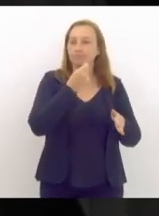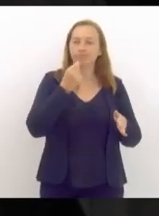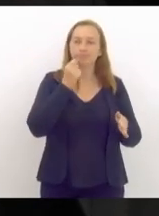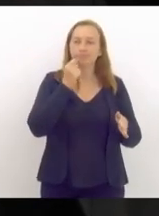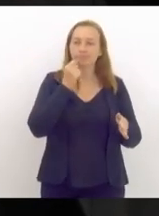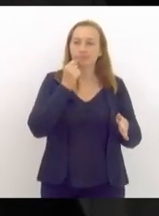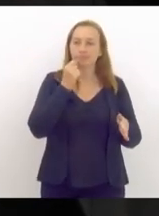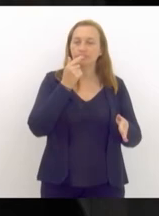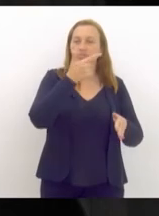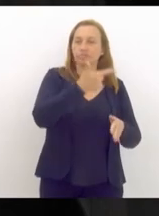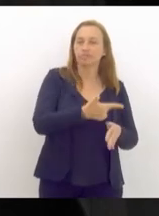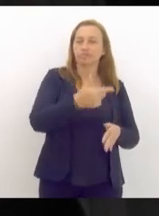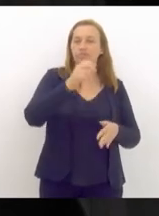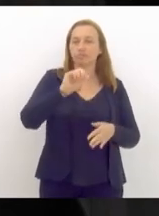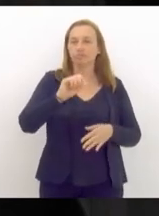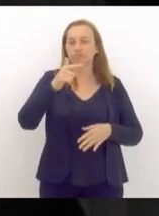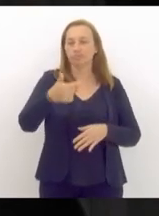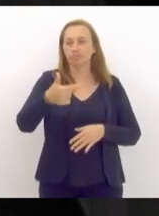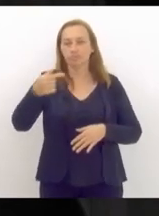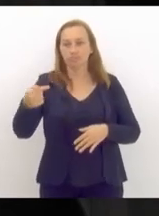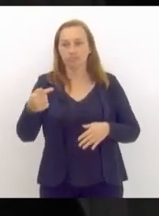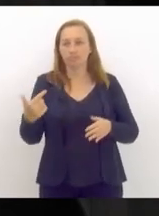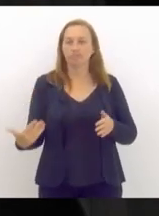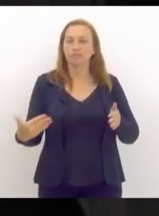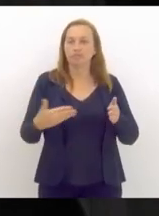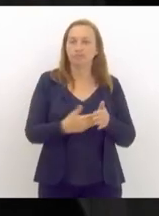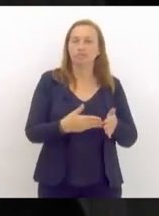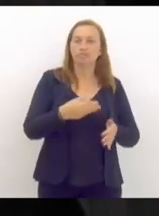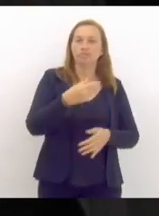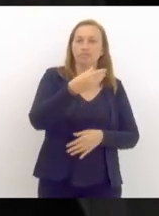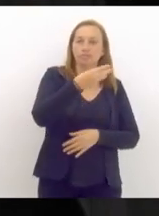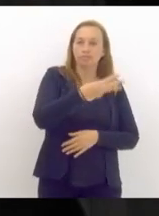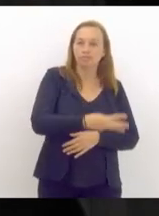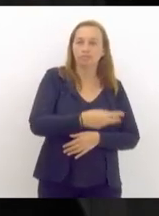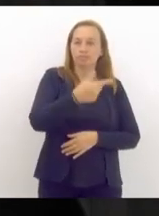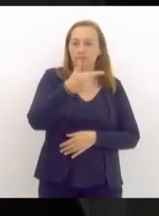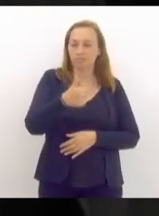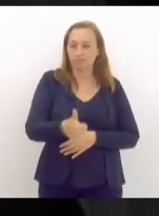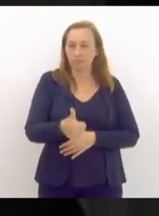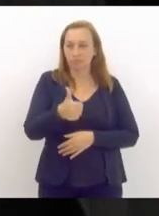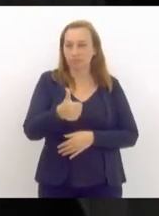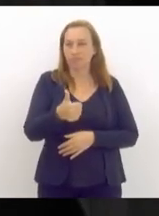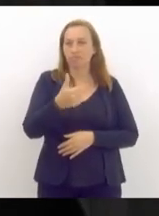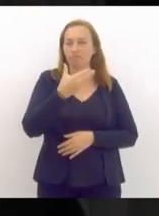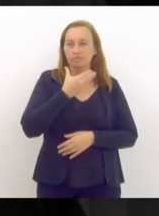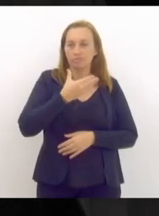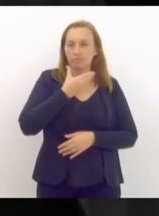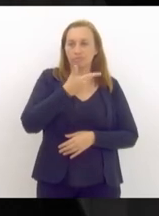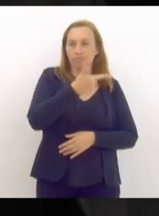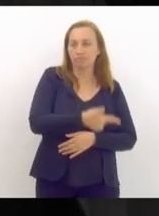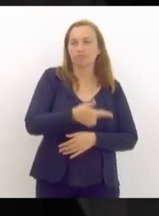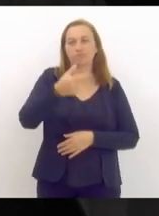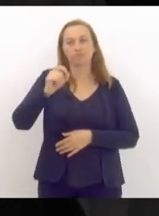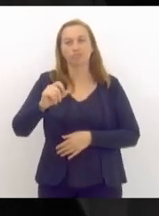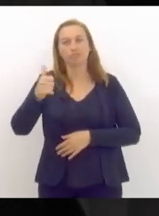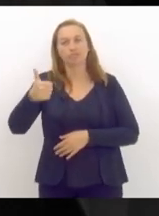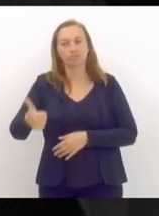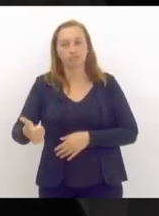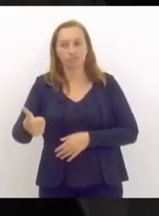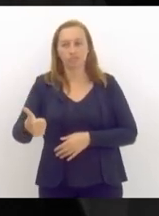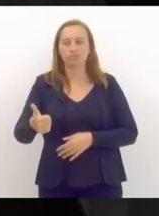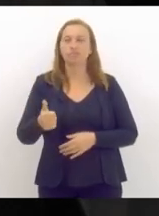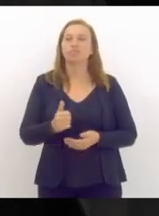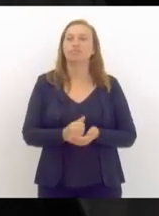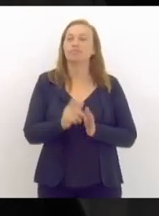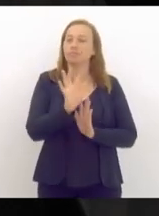31 de dezembro de 2021. E no texto daquela lei ficou